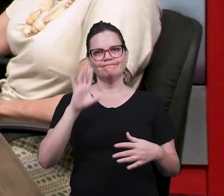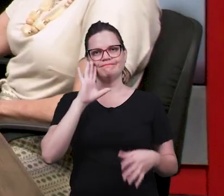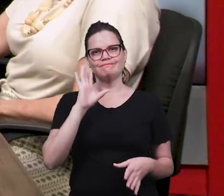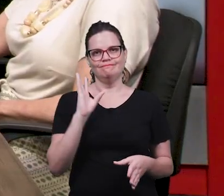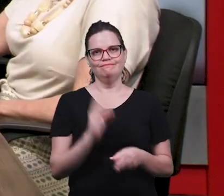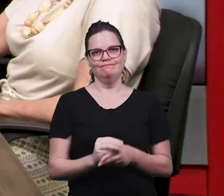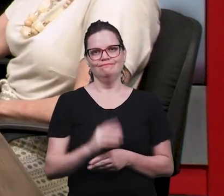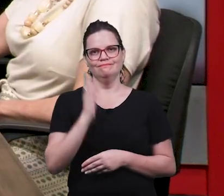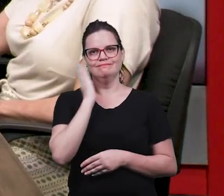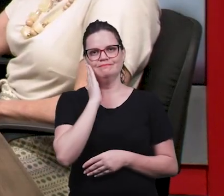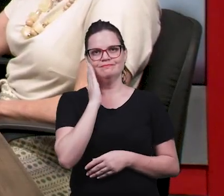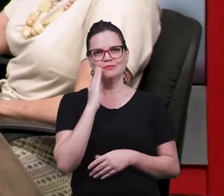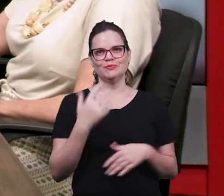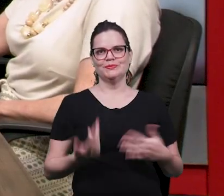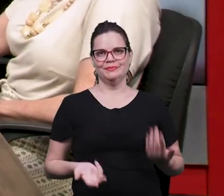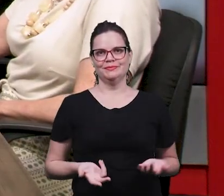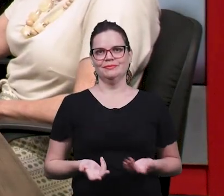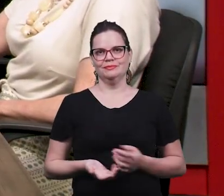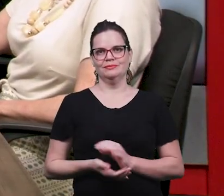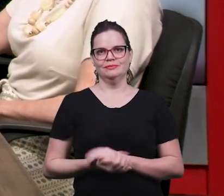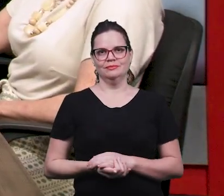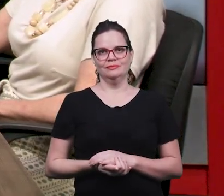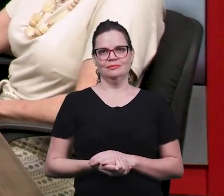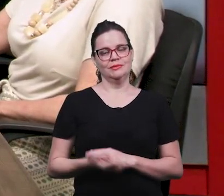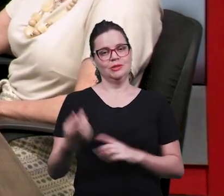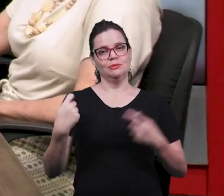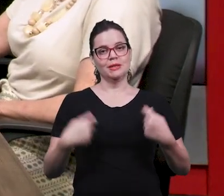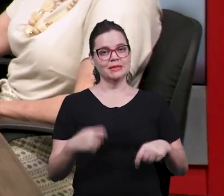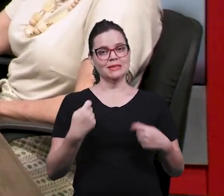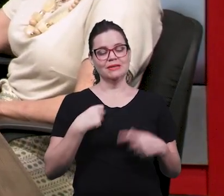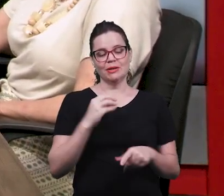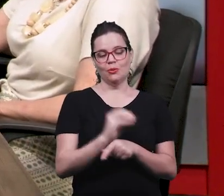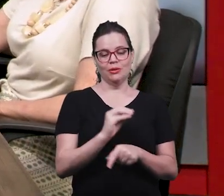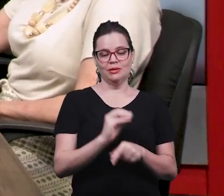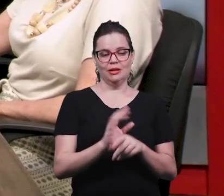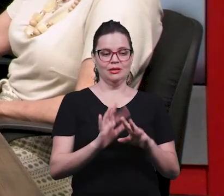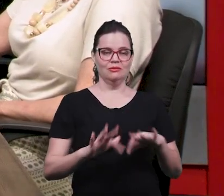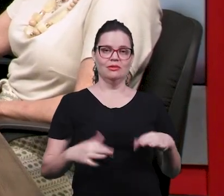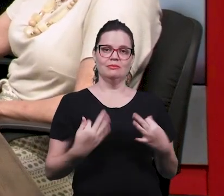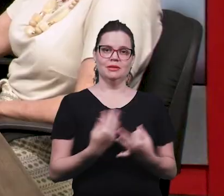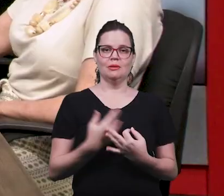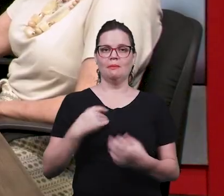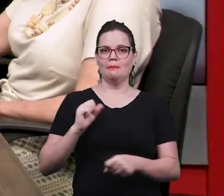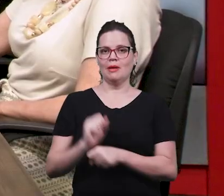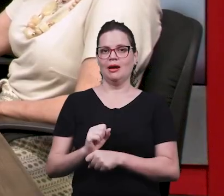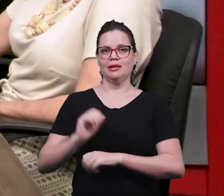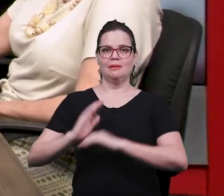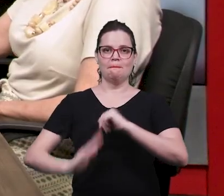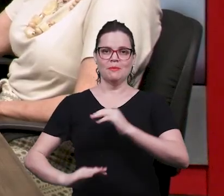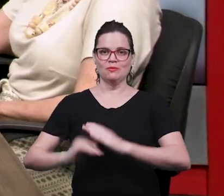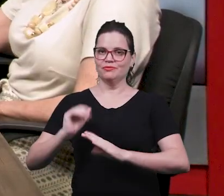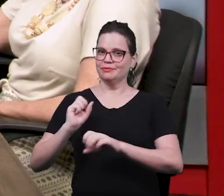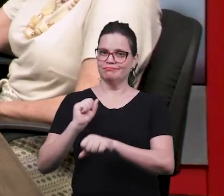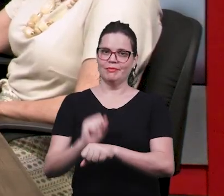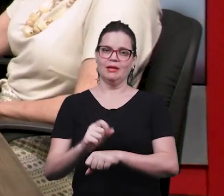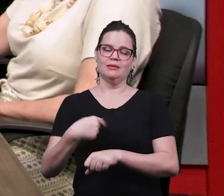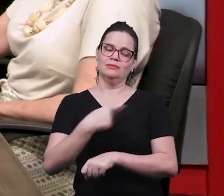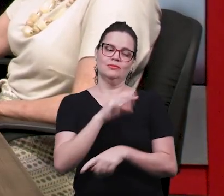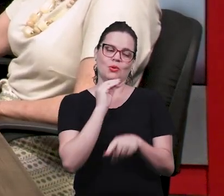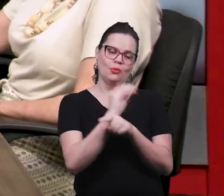eu entendi que era para eu parar e cuidar da família, né? Dar uma assistência à mãe,